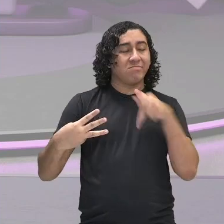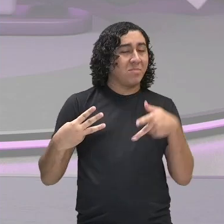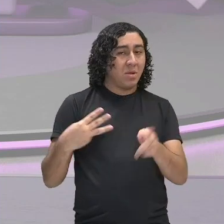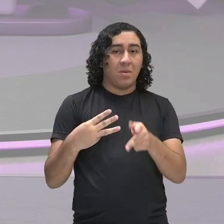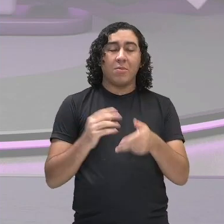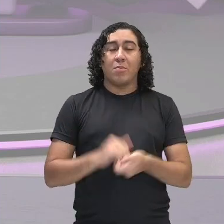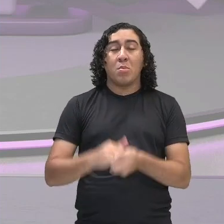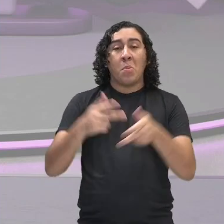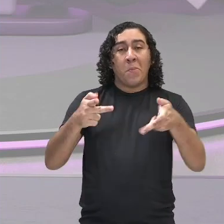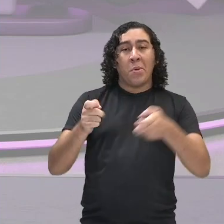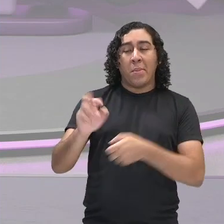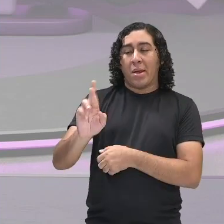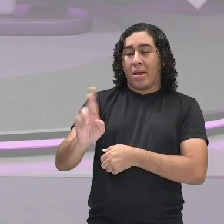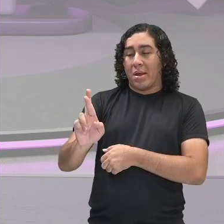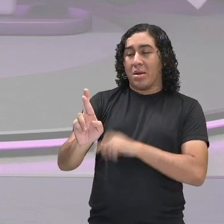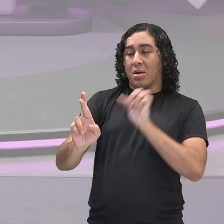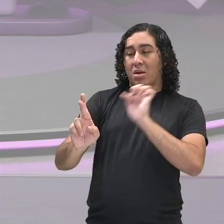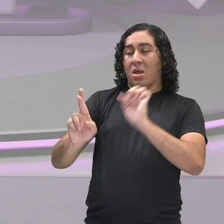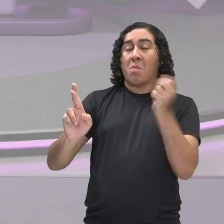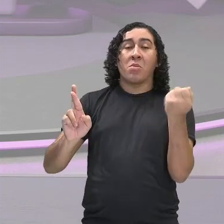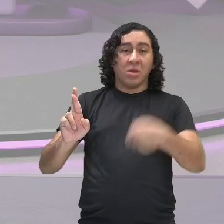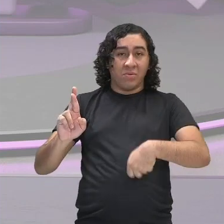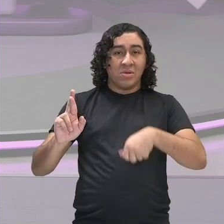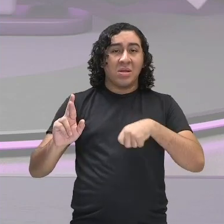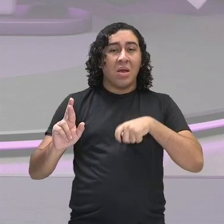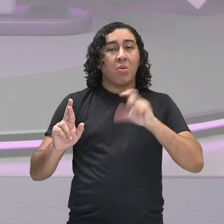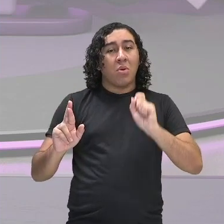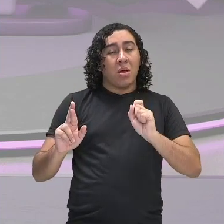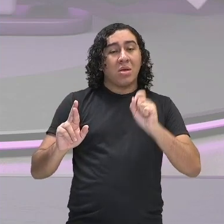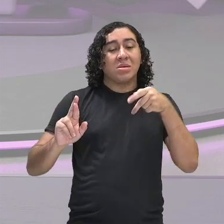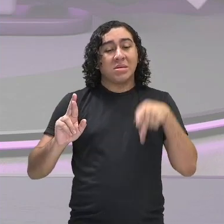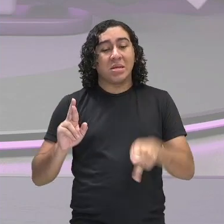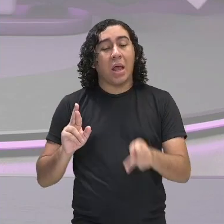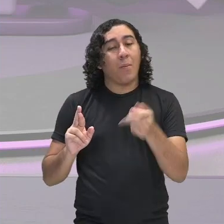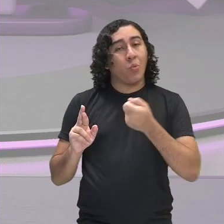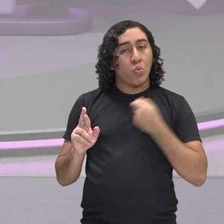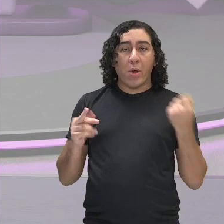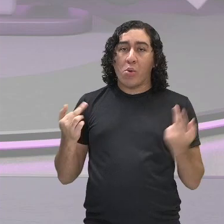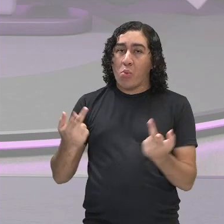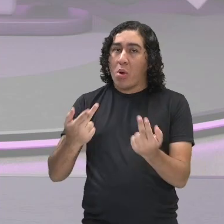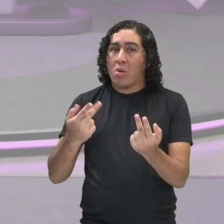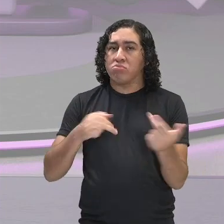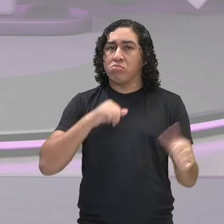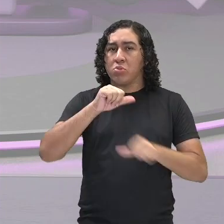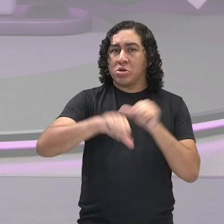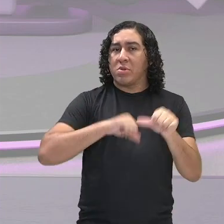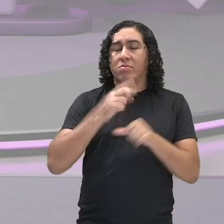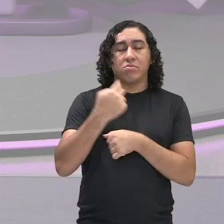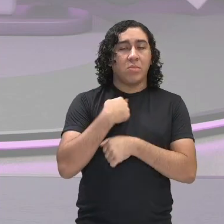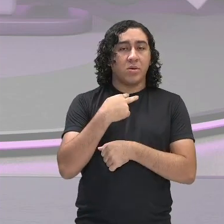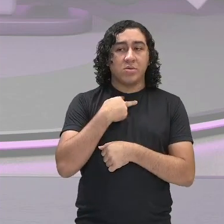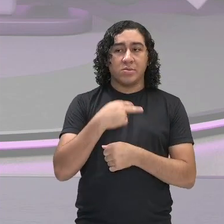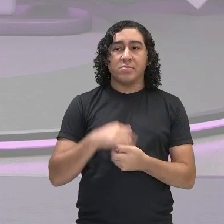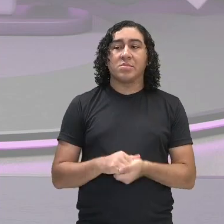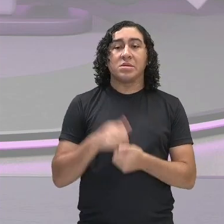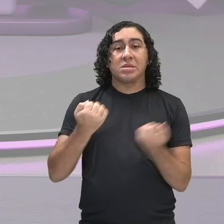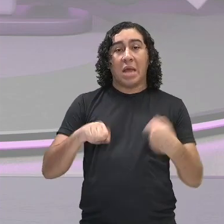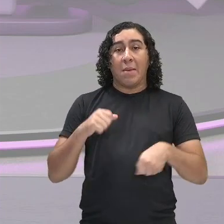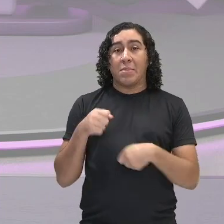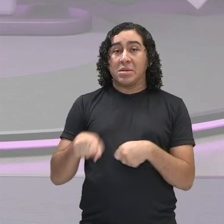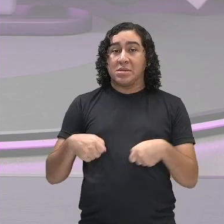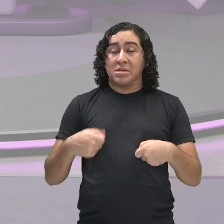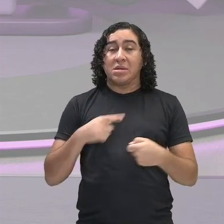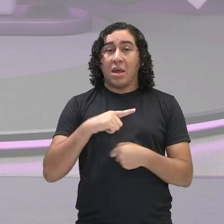que a razão, para ser razão, ela precisa sempre dar o mesmo valor, não pode mudar, tá bom? Sempre tem que ser o